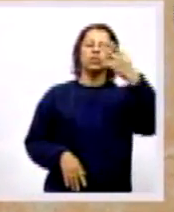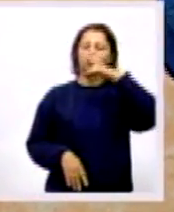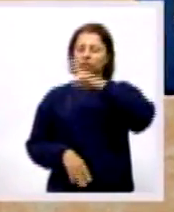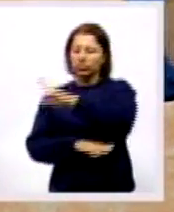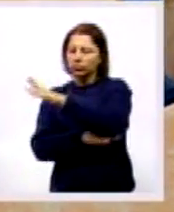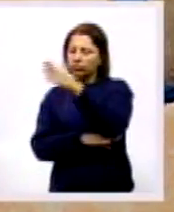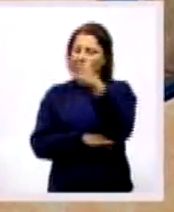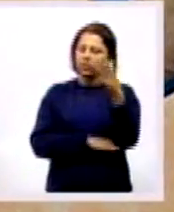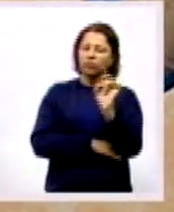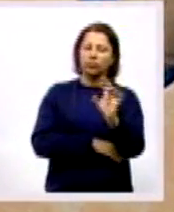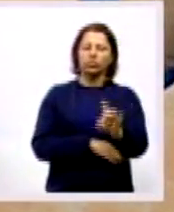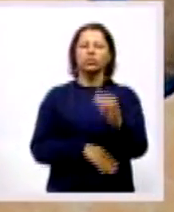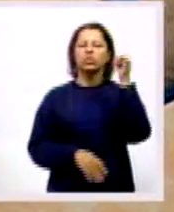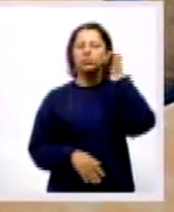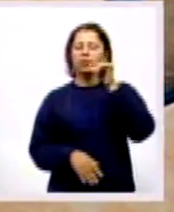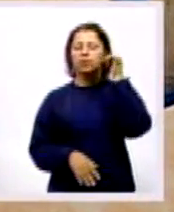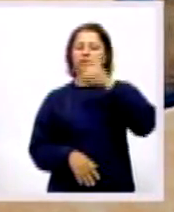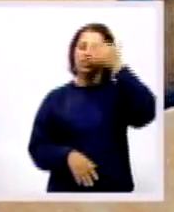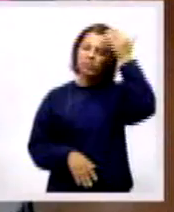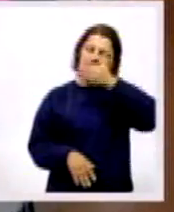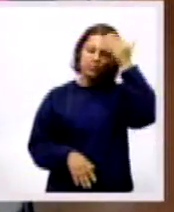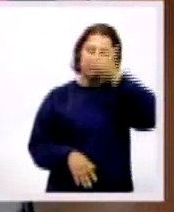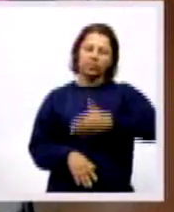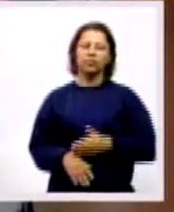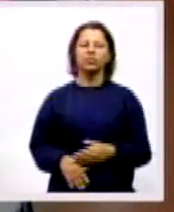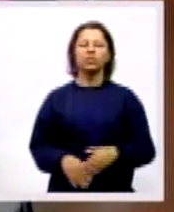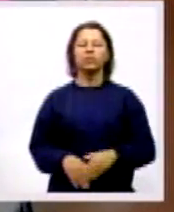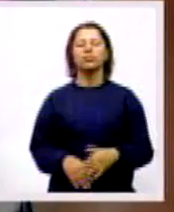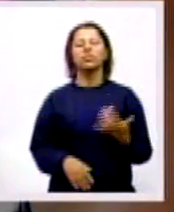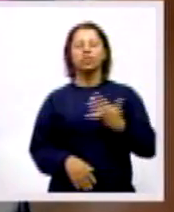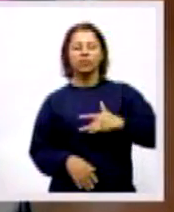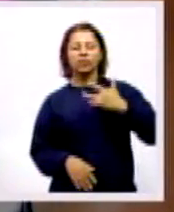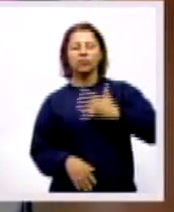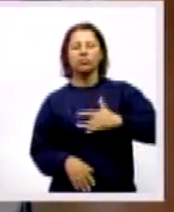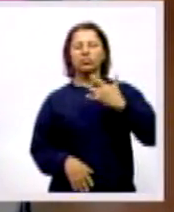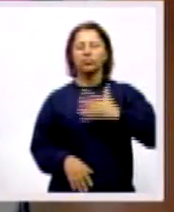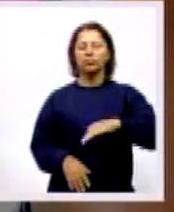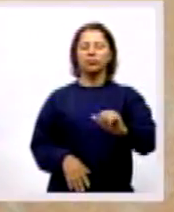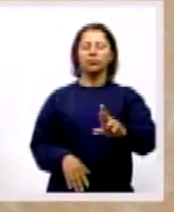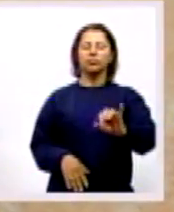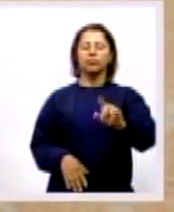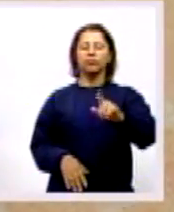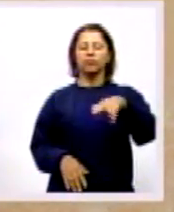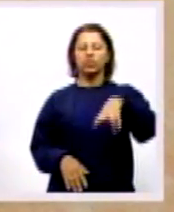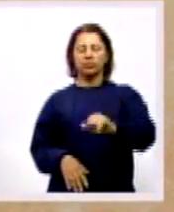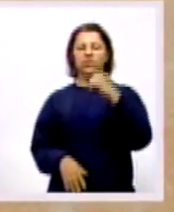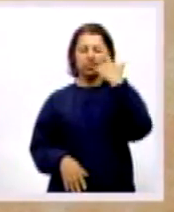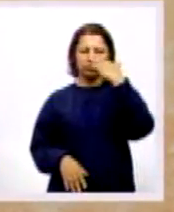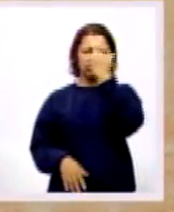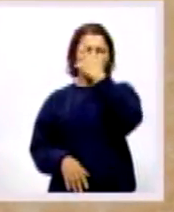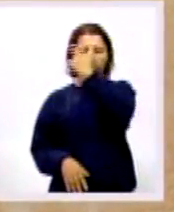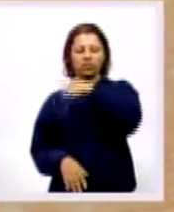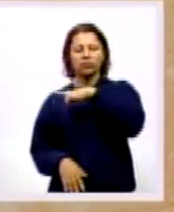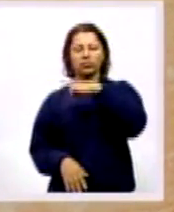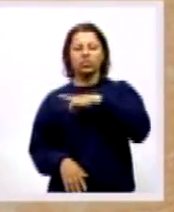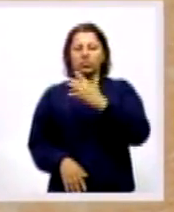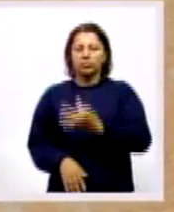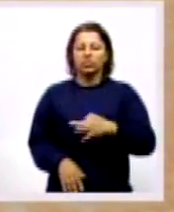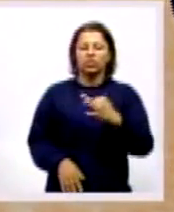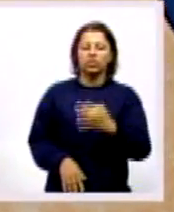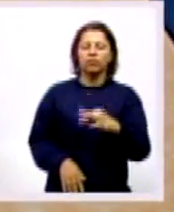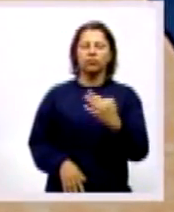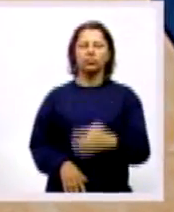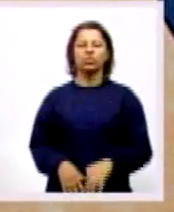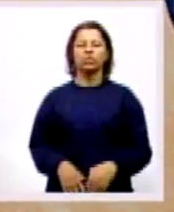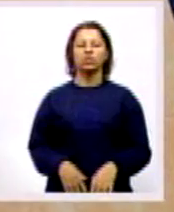e só Carolina não viu. Carolina, os seus olhos fundos guardam tanta dor. Olha